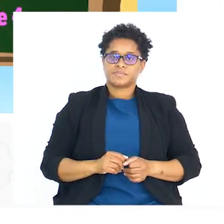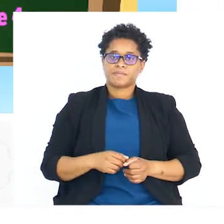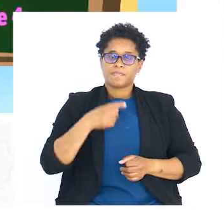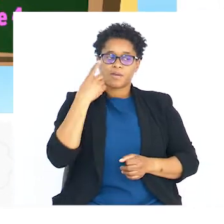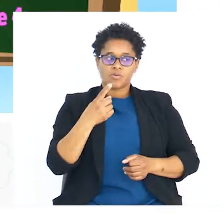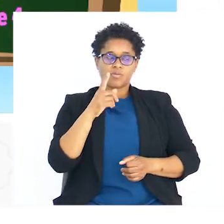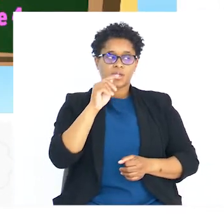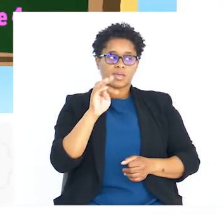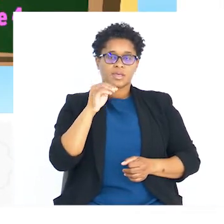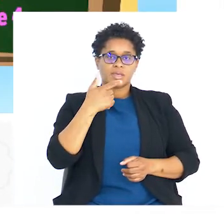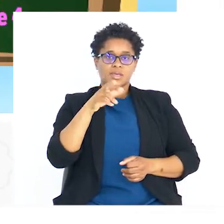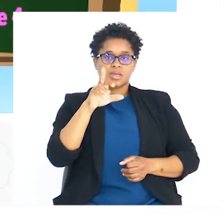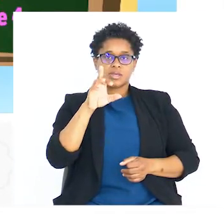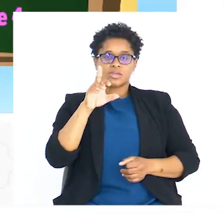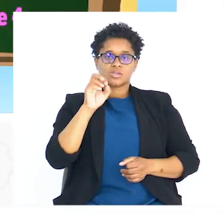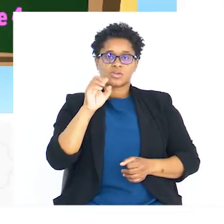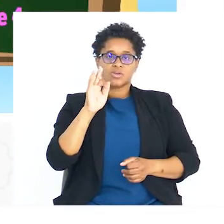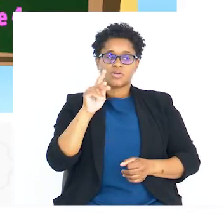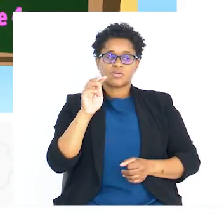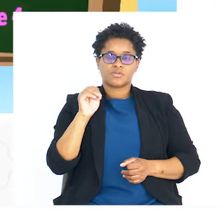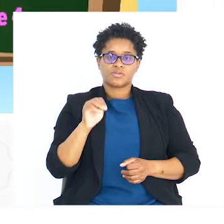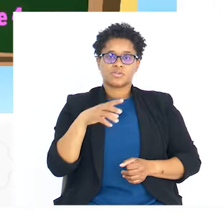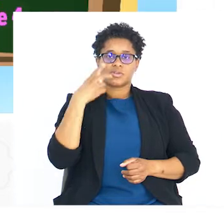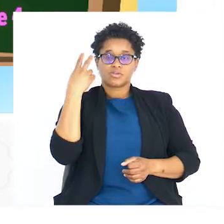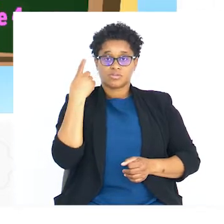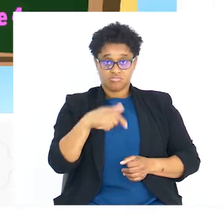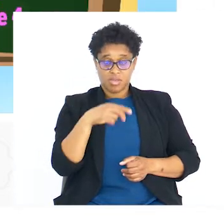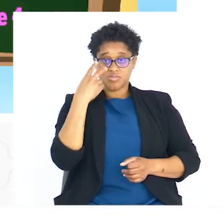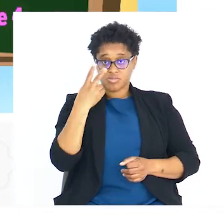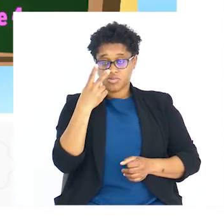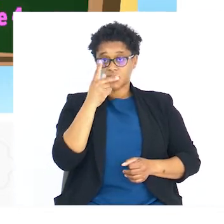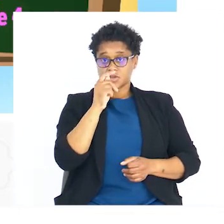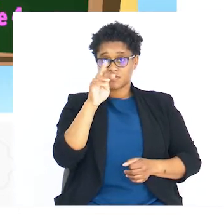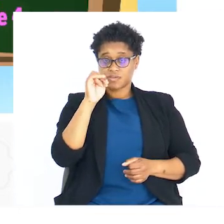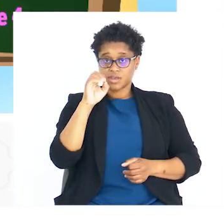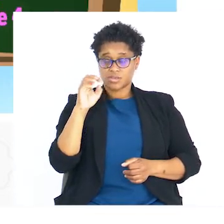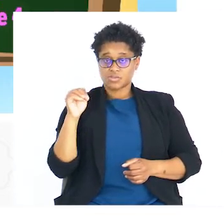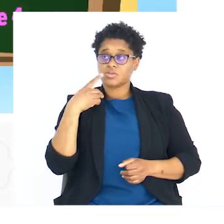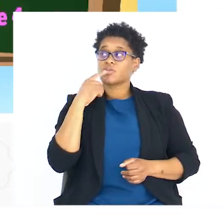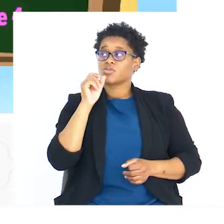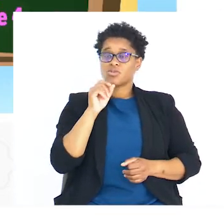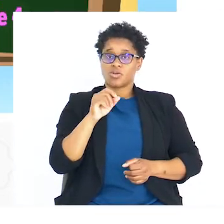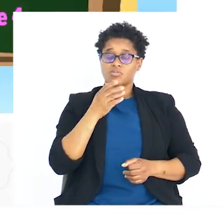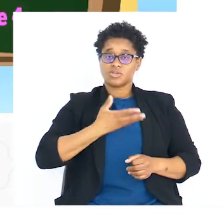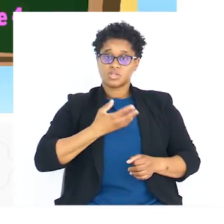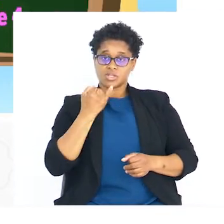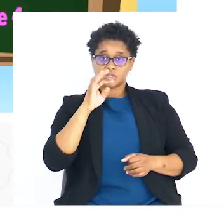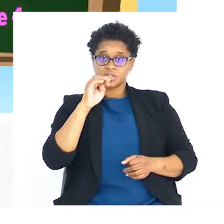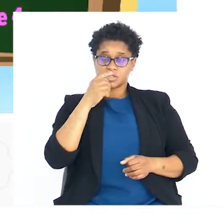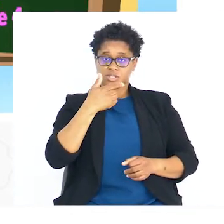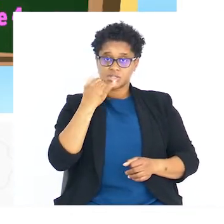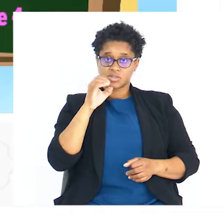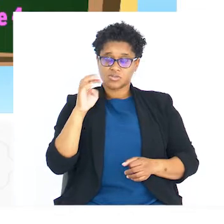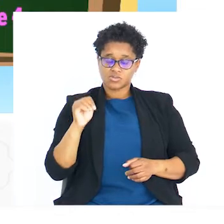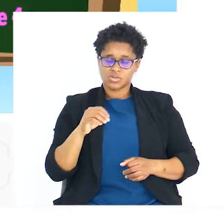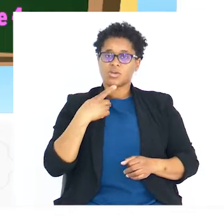Uma estrofe com 2 versos damos o nome de dísticos. Com